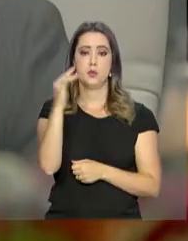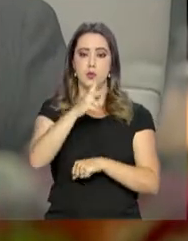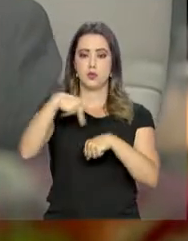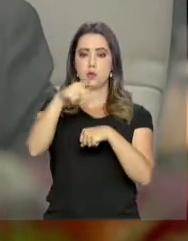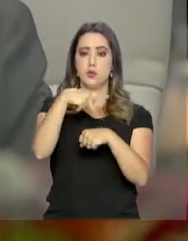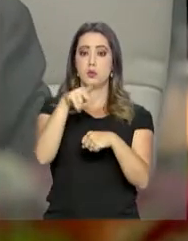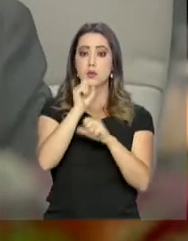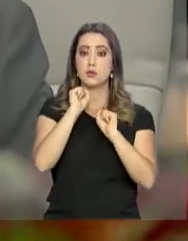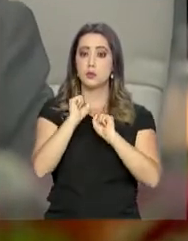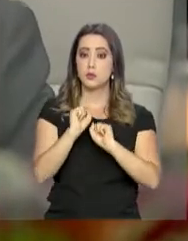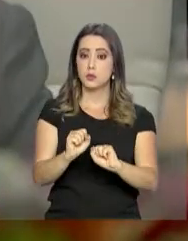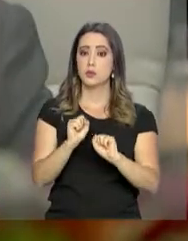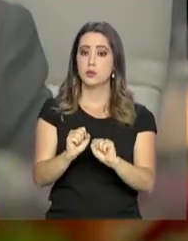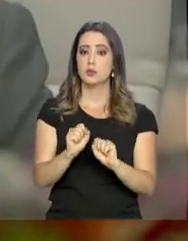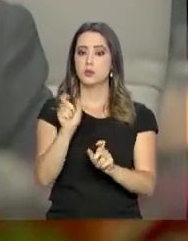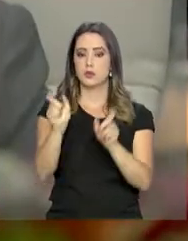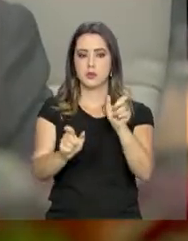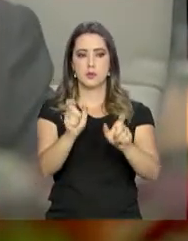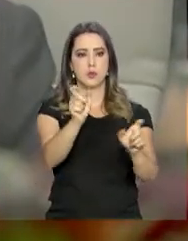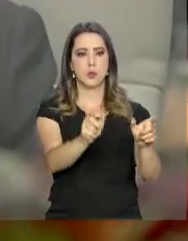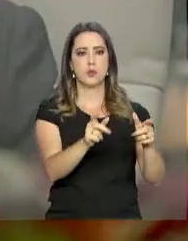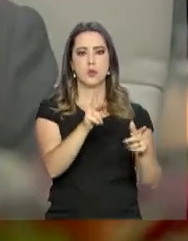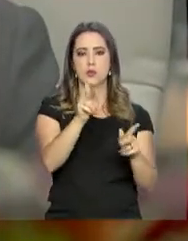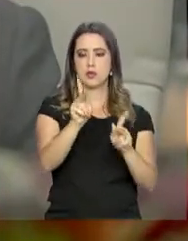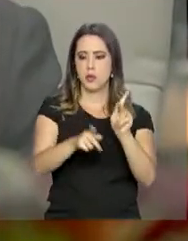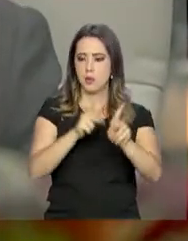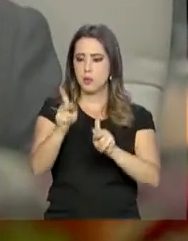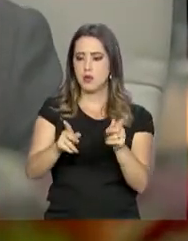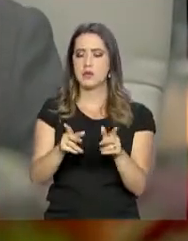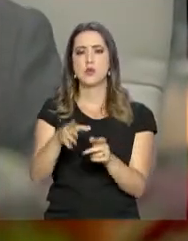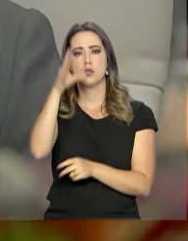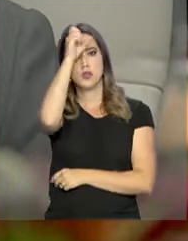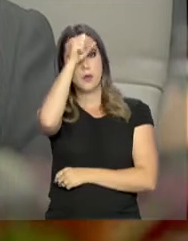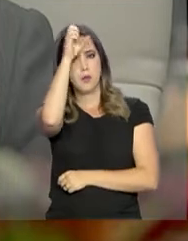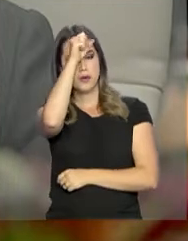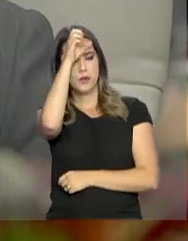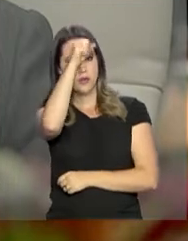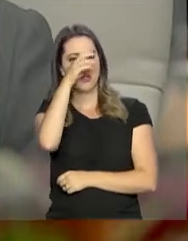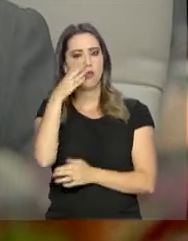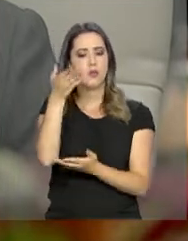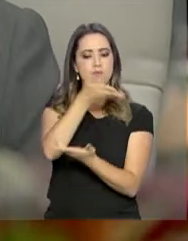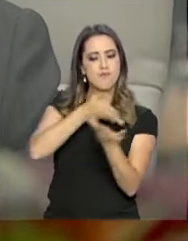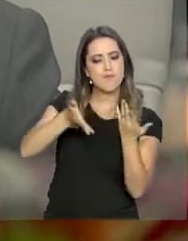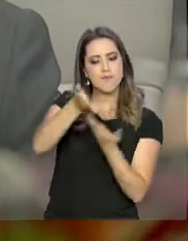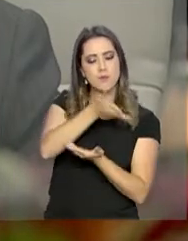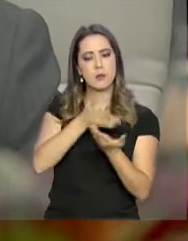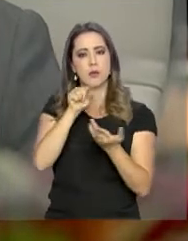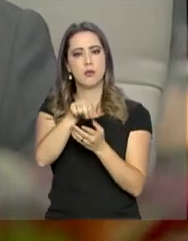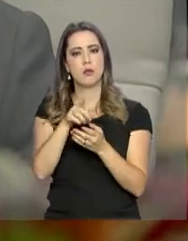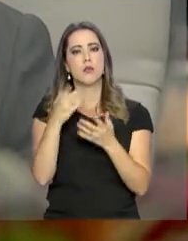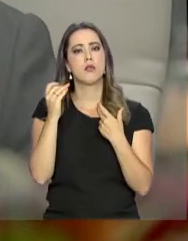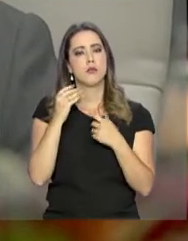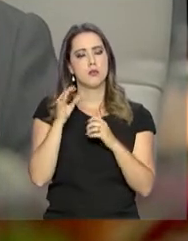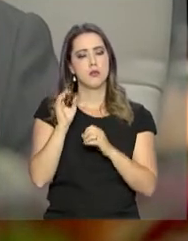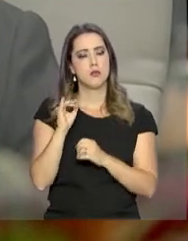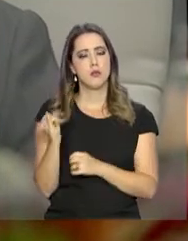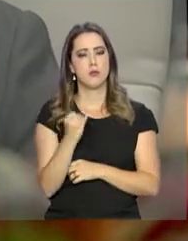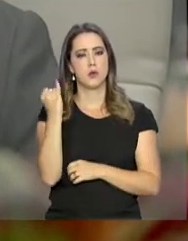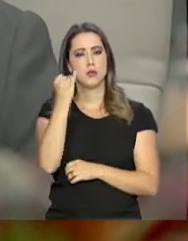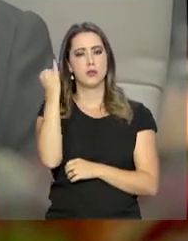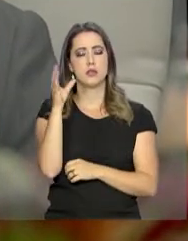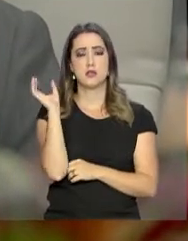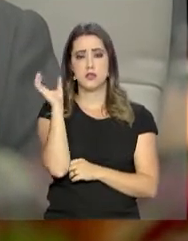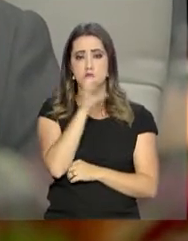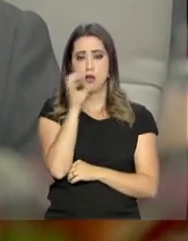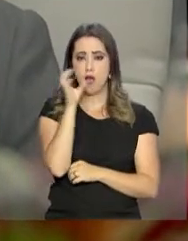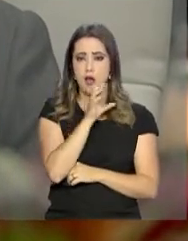a capacidade de seus cidadãos de assimilarem conhecimentos e articulá-los de forma pertinente,